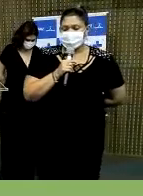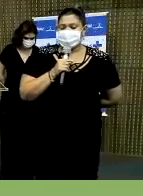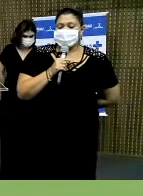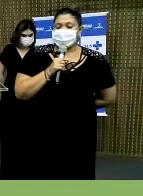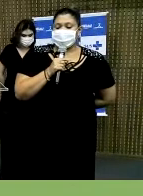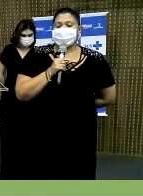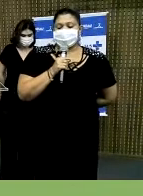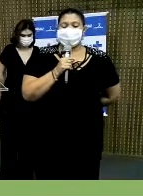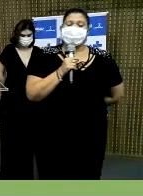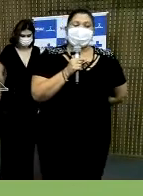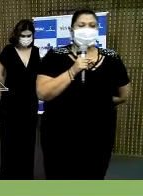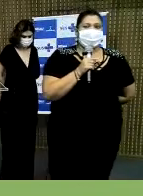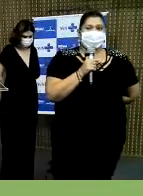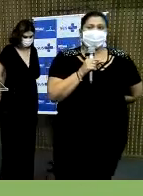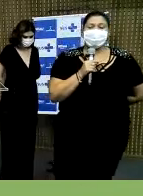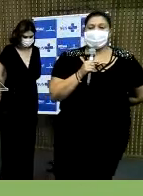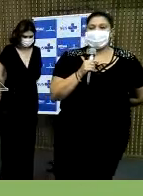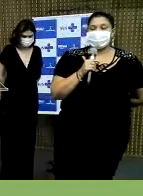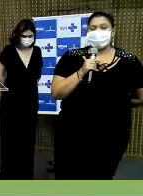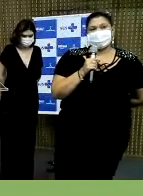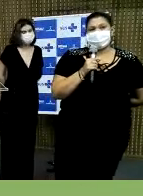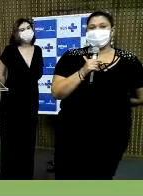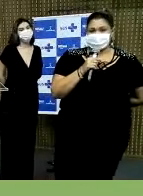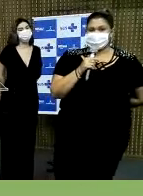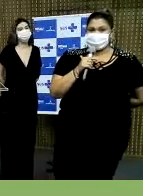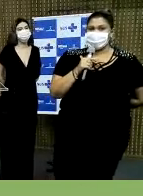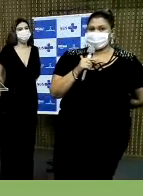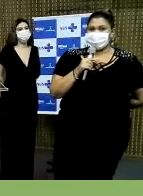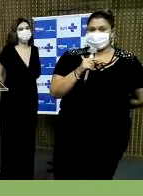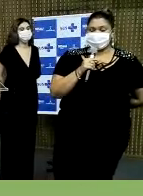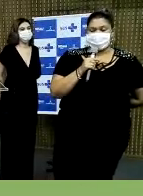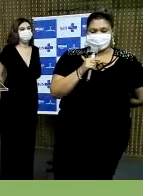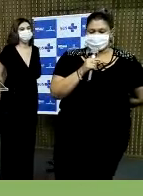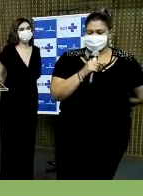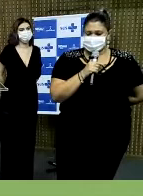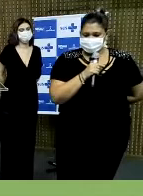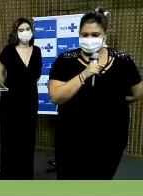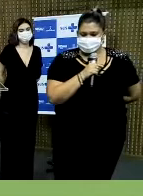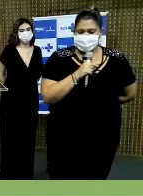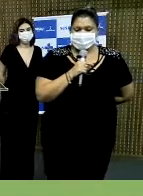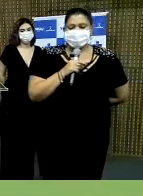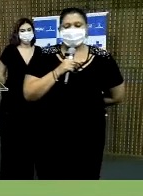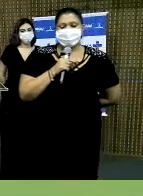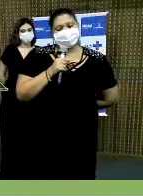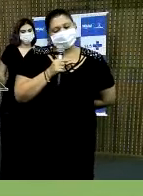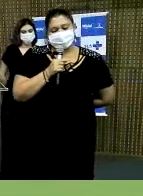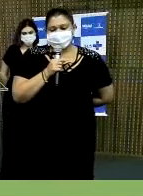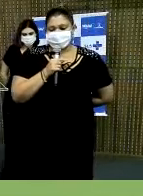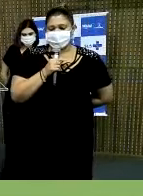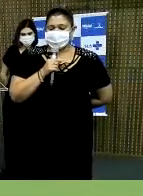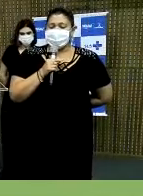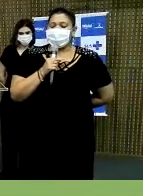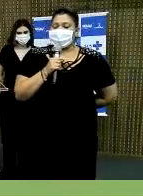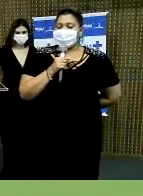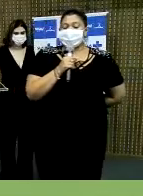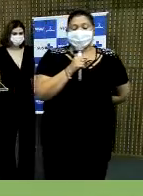próximas, então a gente consegue fazer esse acolhimento para essas mulheres. Nós temos todos esses